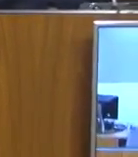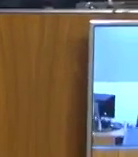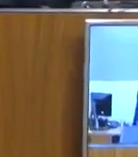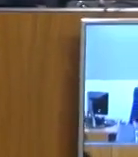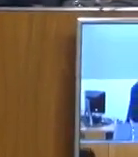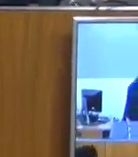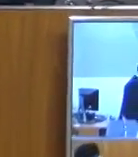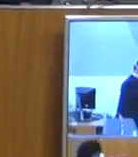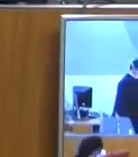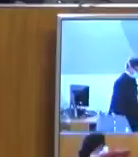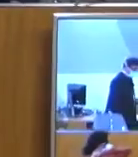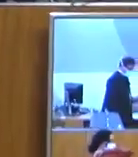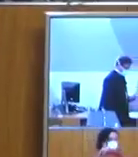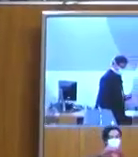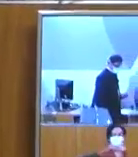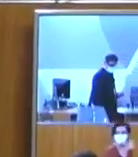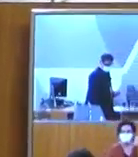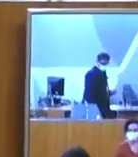Obrigado.